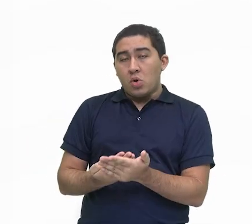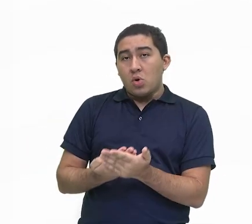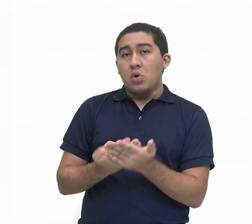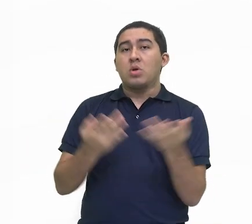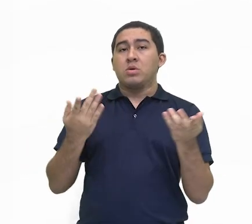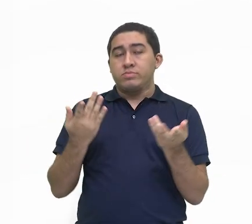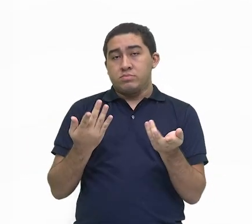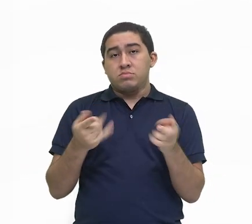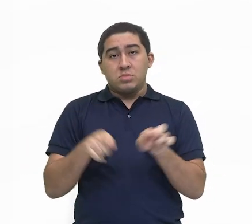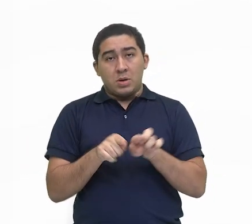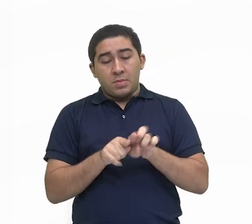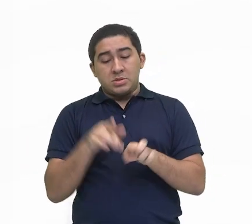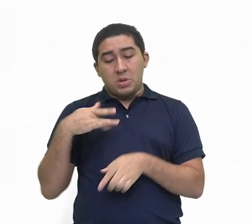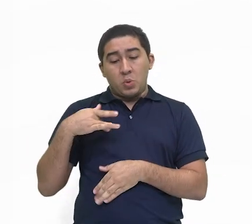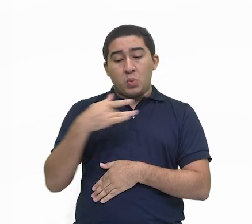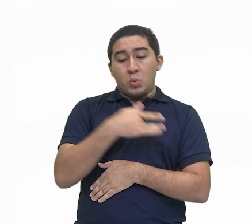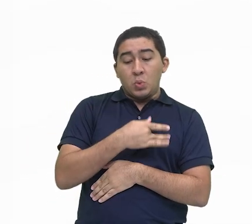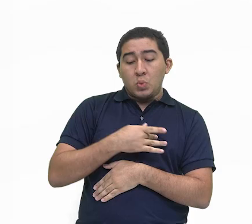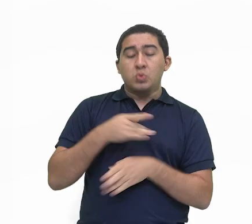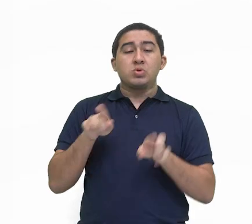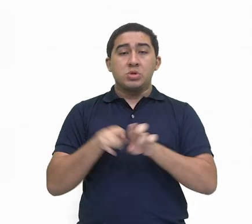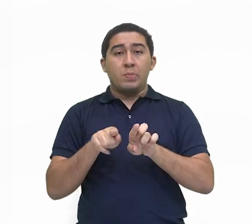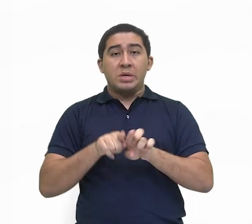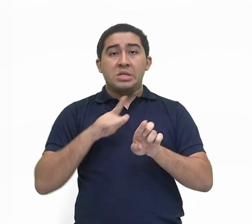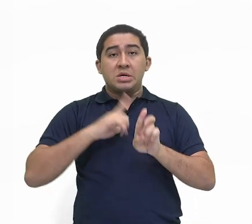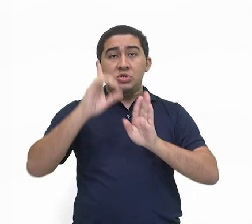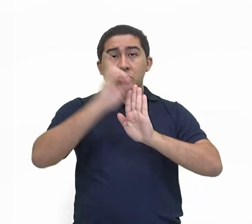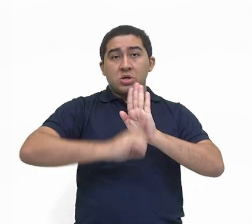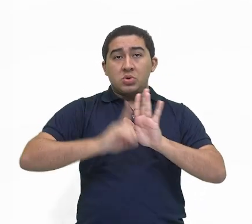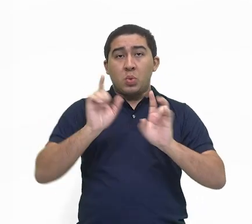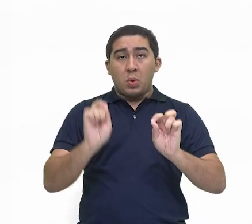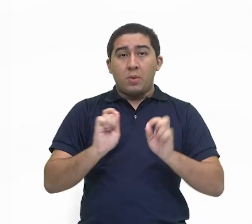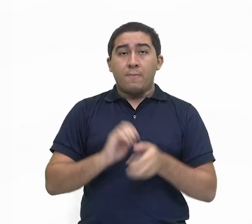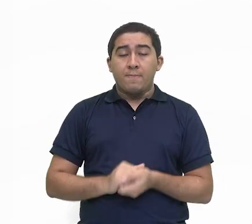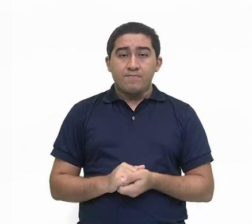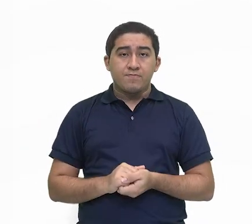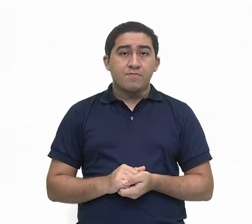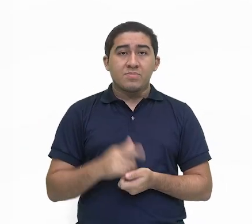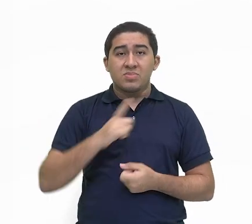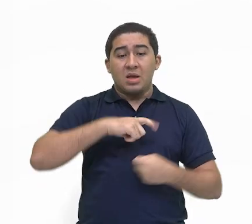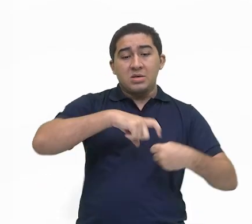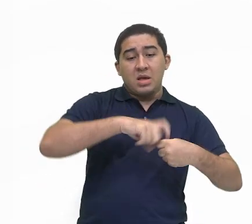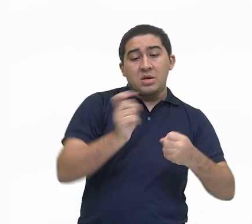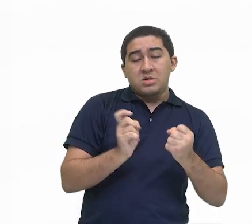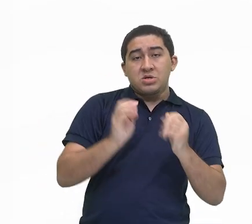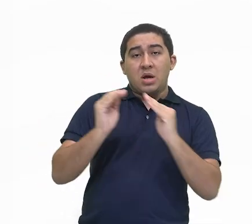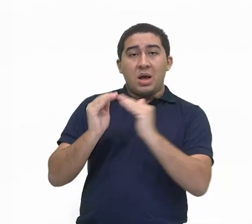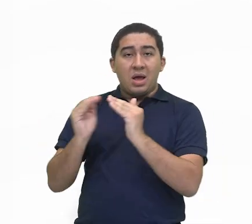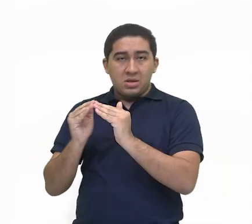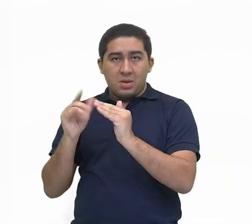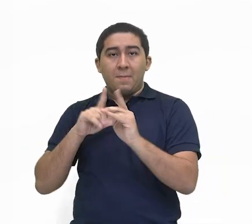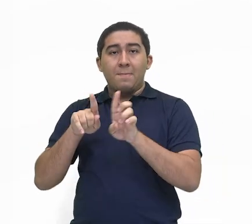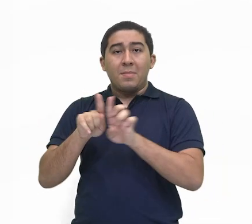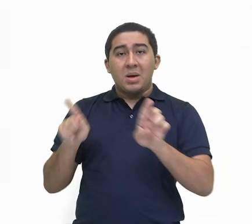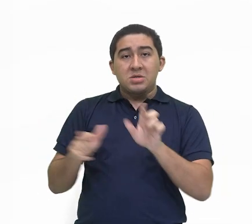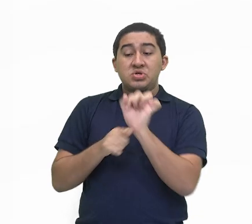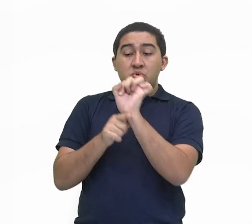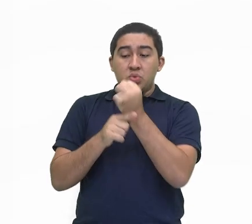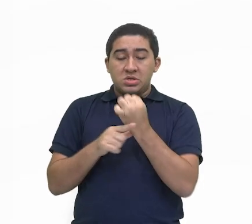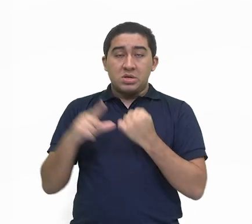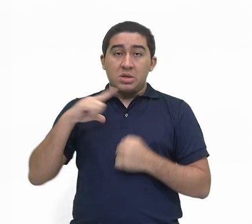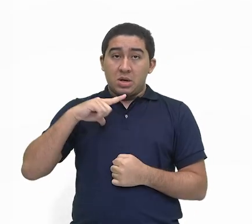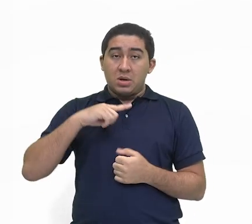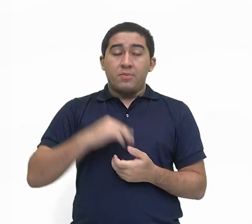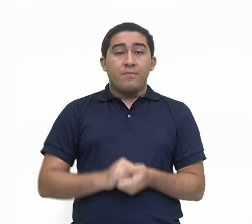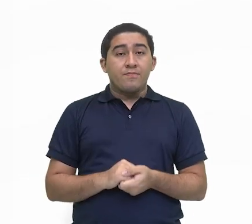ter direito à saúde, ter direito, né, a sair de casa e ter segurança. Né? Então, tudo isso